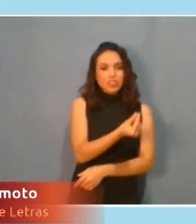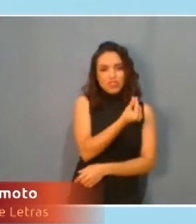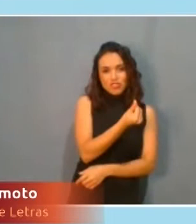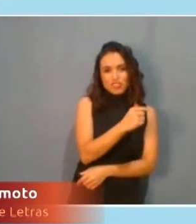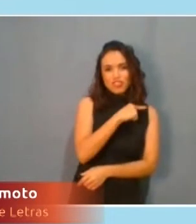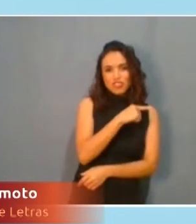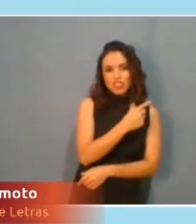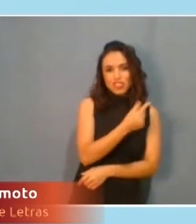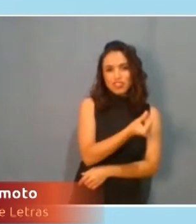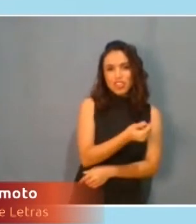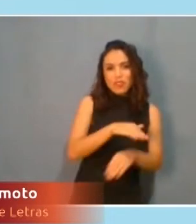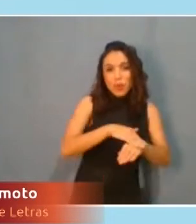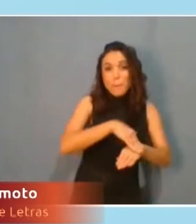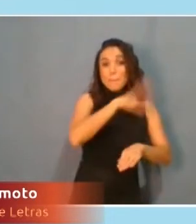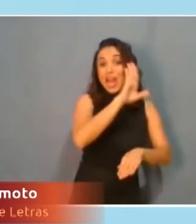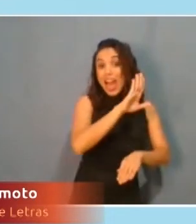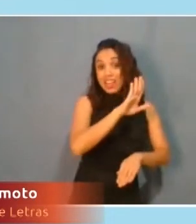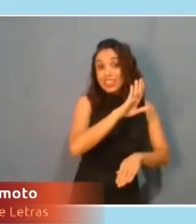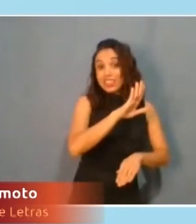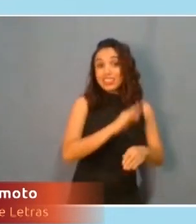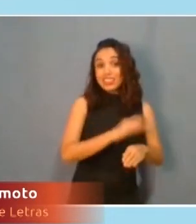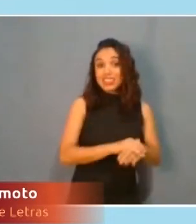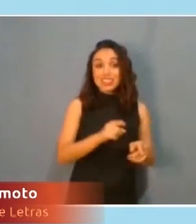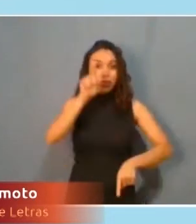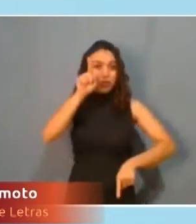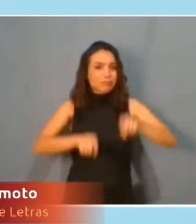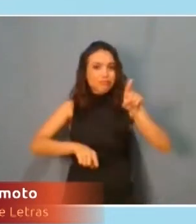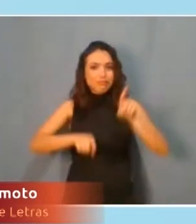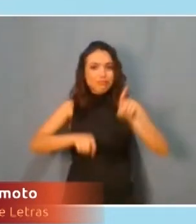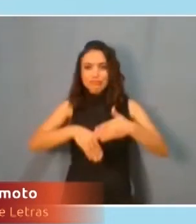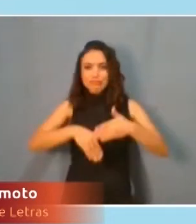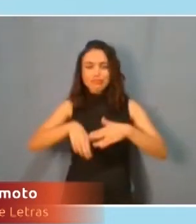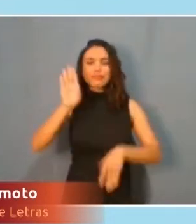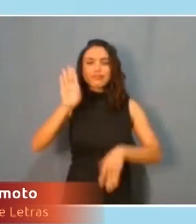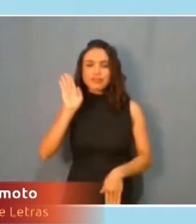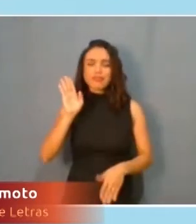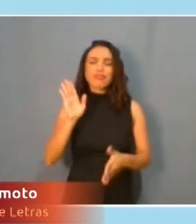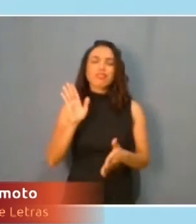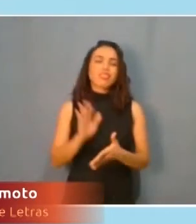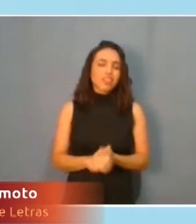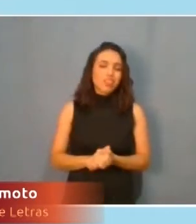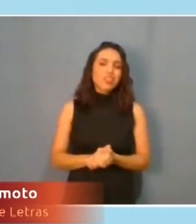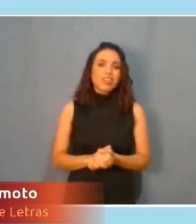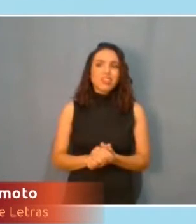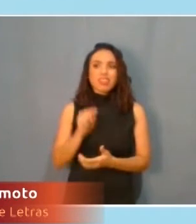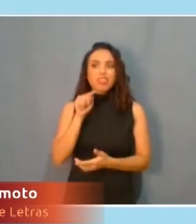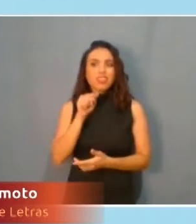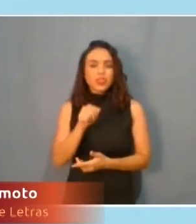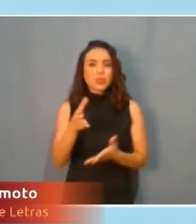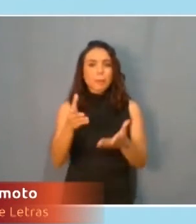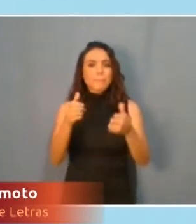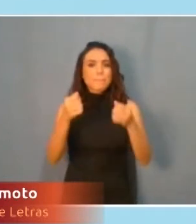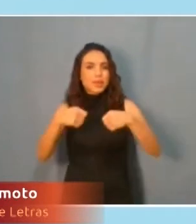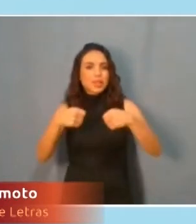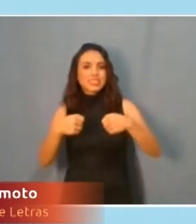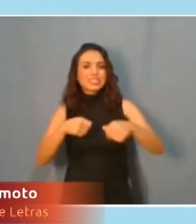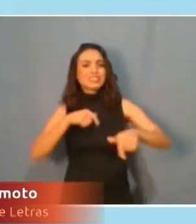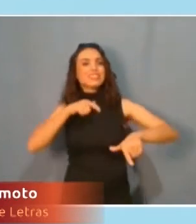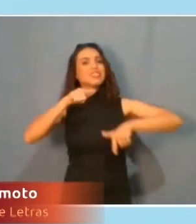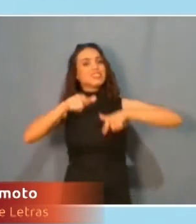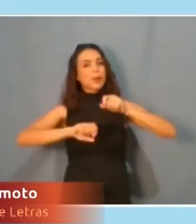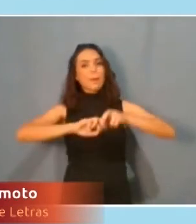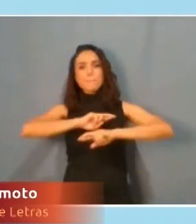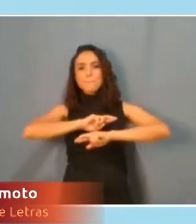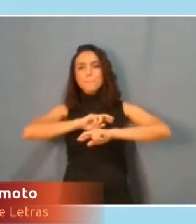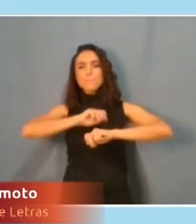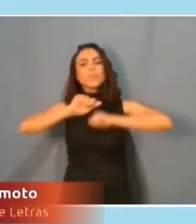indústrias, grandes comércios, e tudo está dentro do sistema financeiro. Então, isso tem que ser trabalhado, isso tem que ser